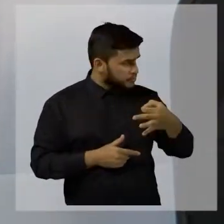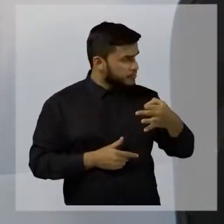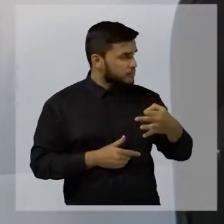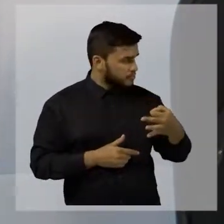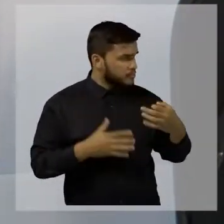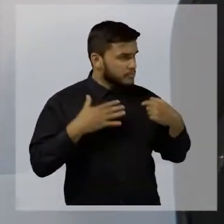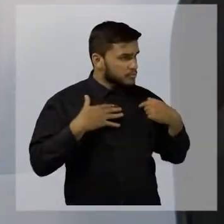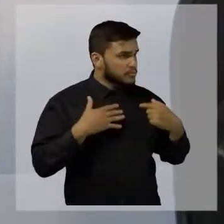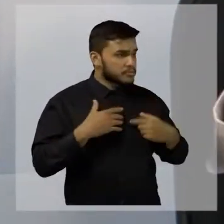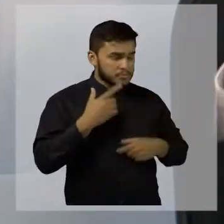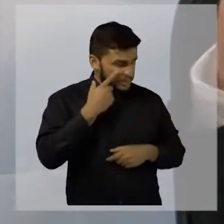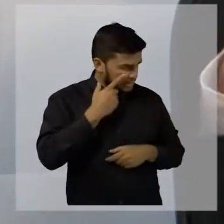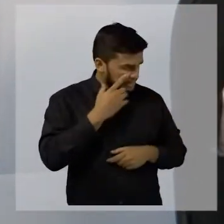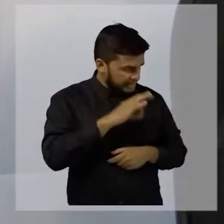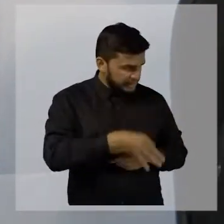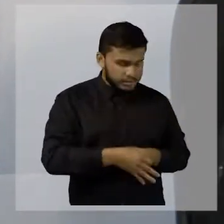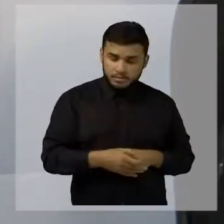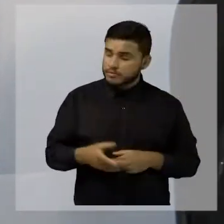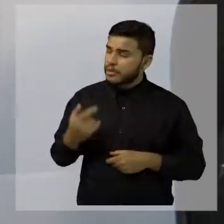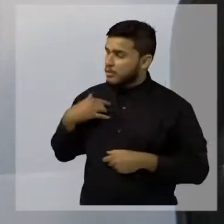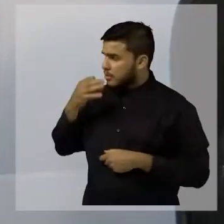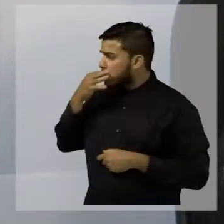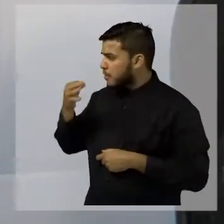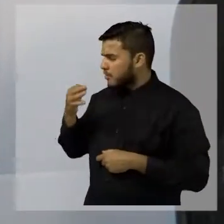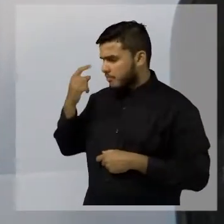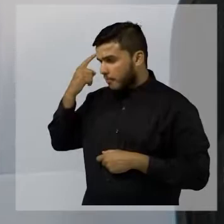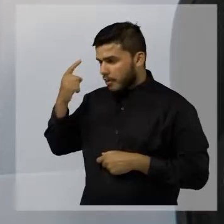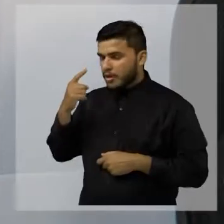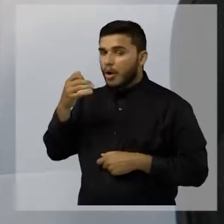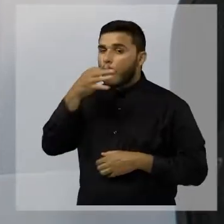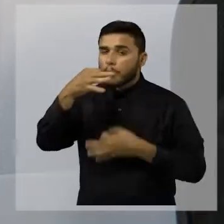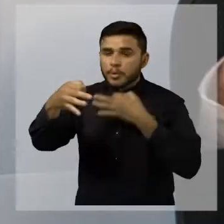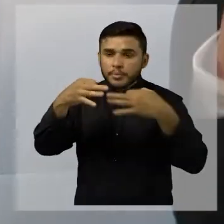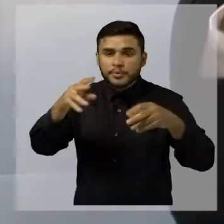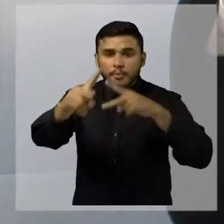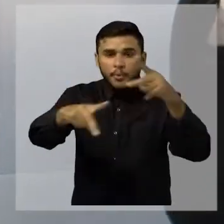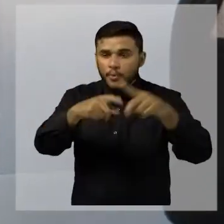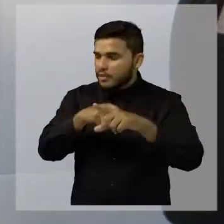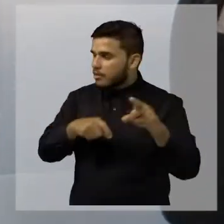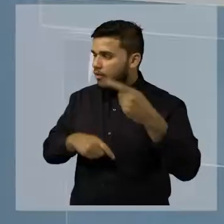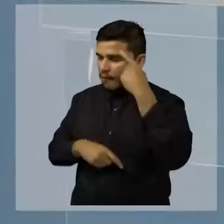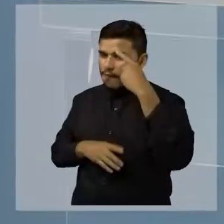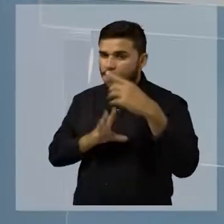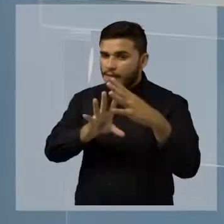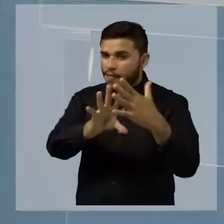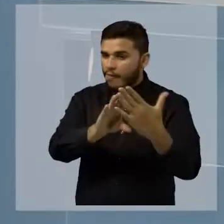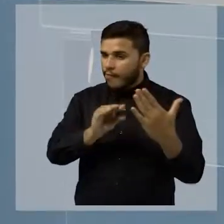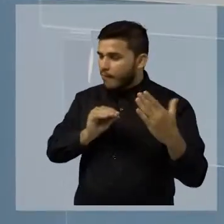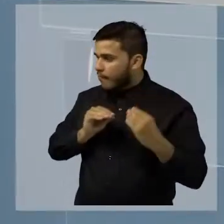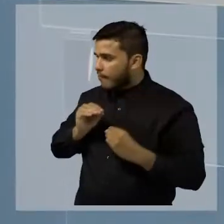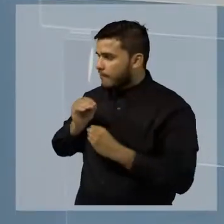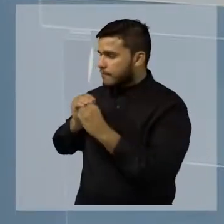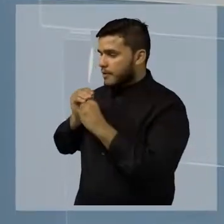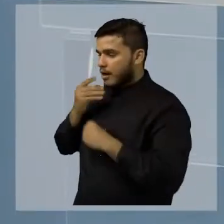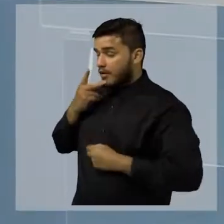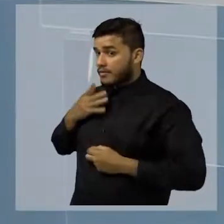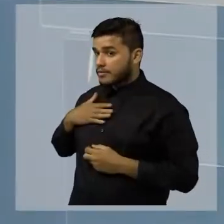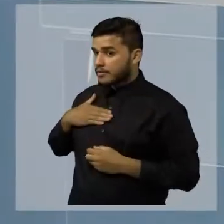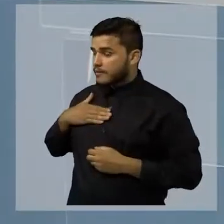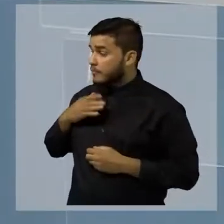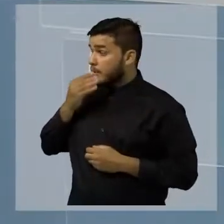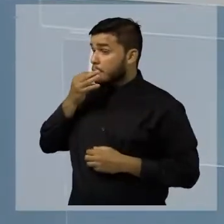notório que ela não deixou de surfar na onda da opinião pública. Ela foi direto